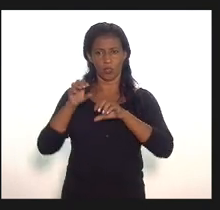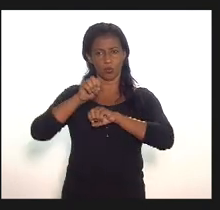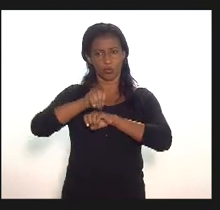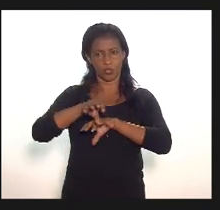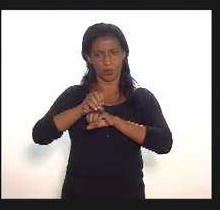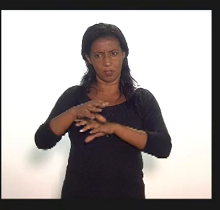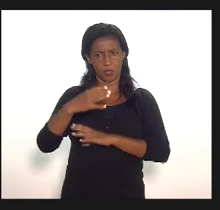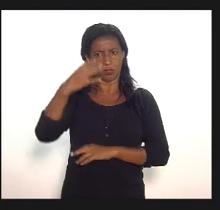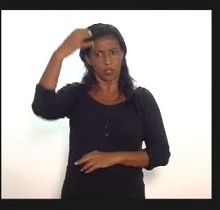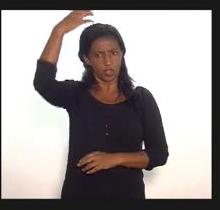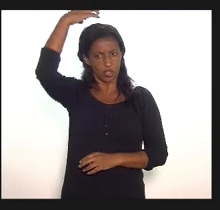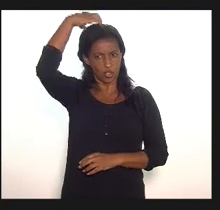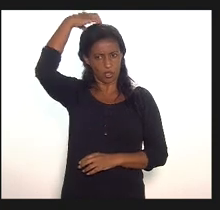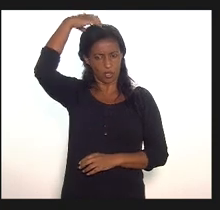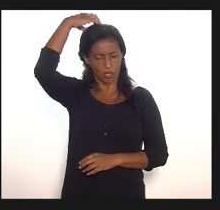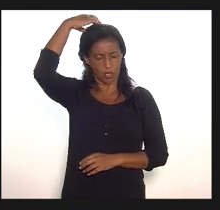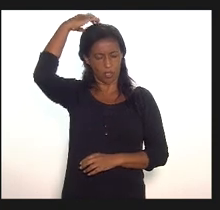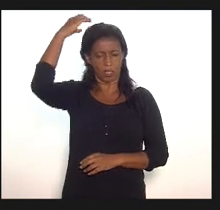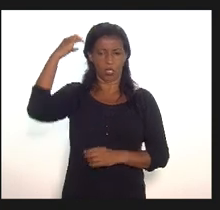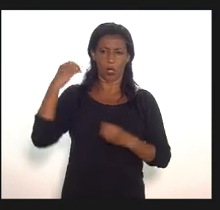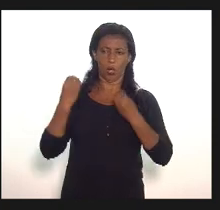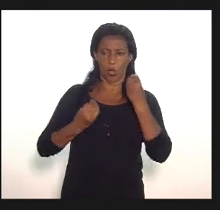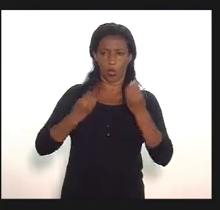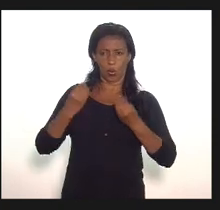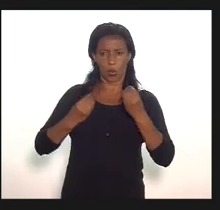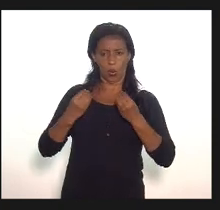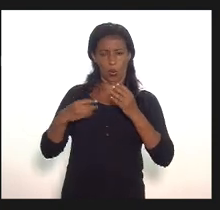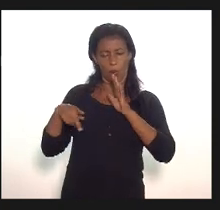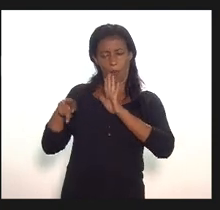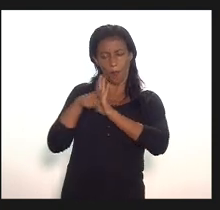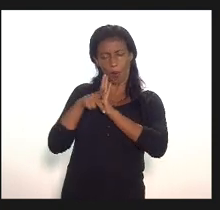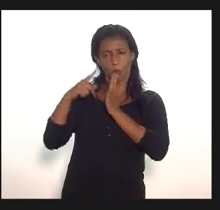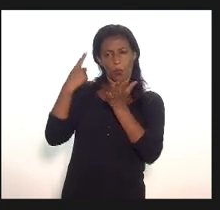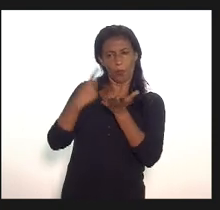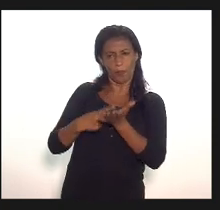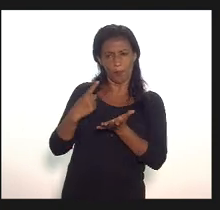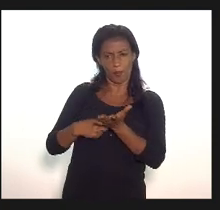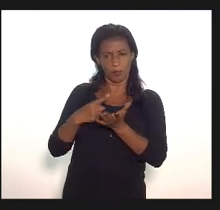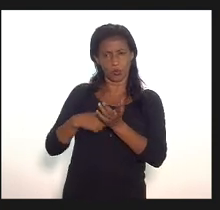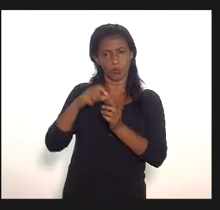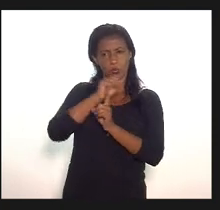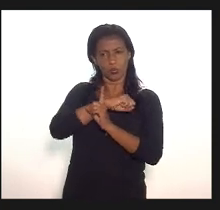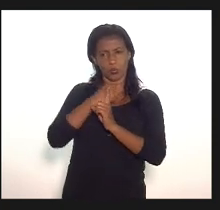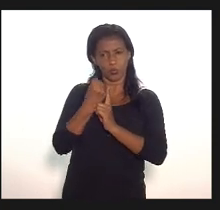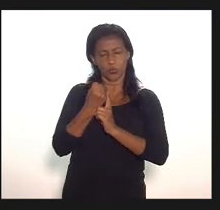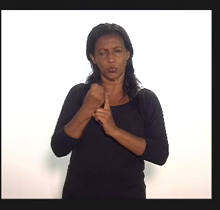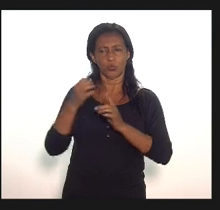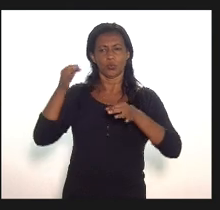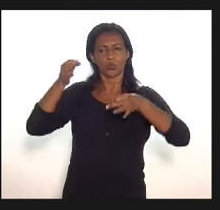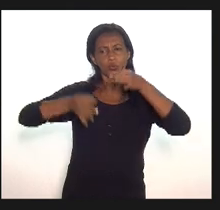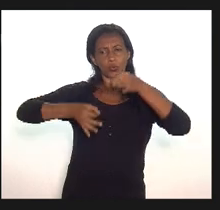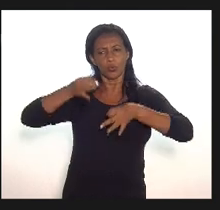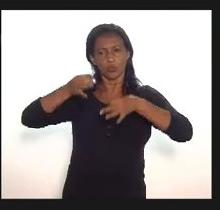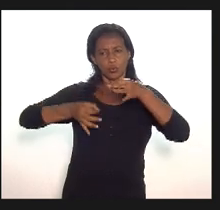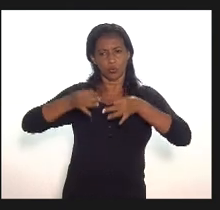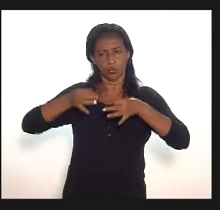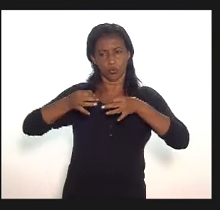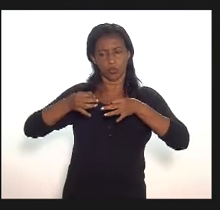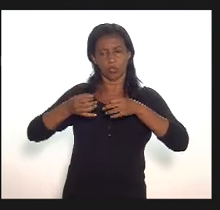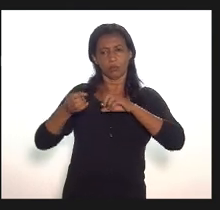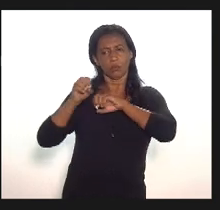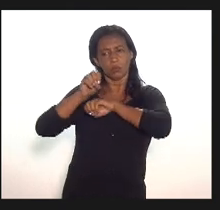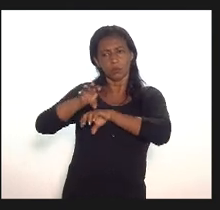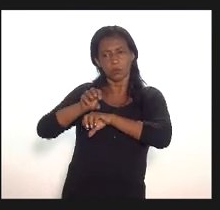de Angra dos Reis, como cidadãs e cidadãos comprometidos com uma sociedade mais justa e que promova a educação